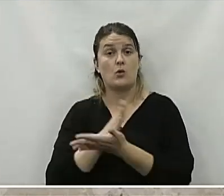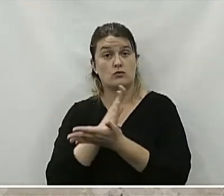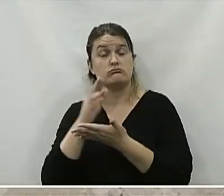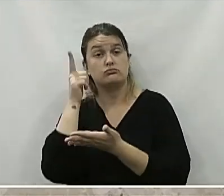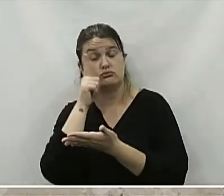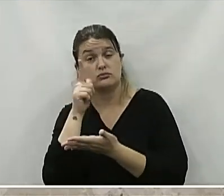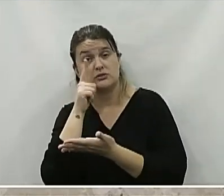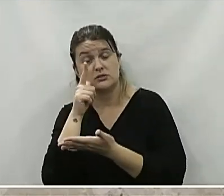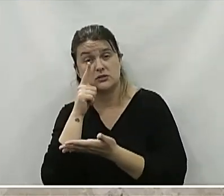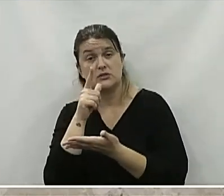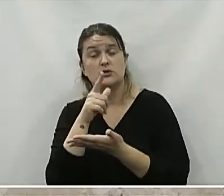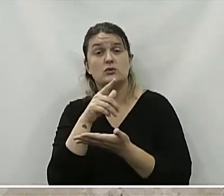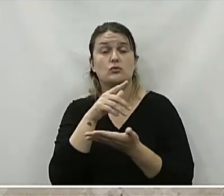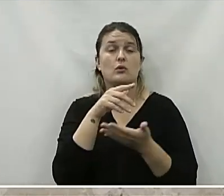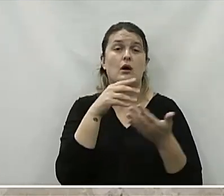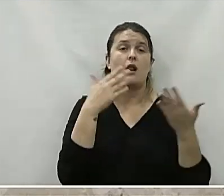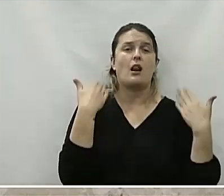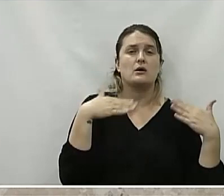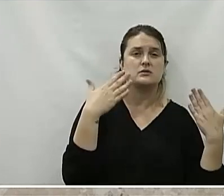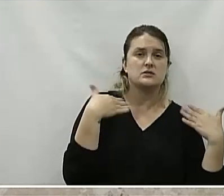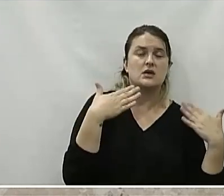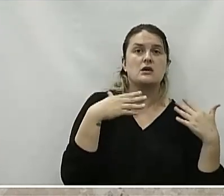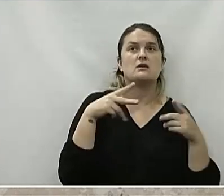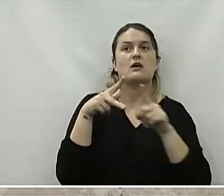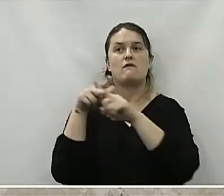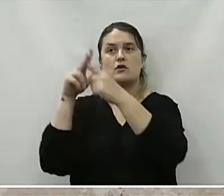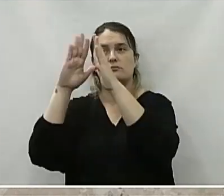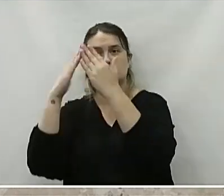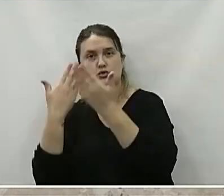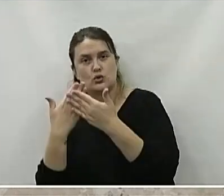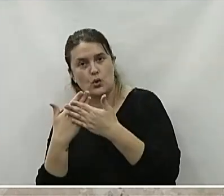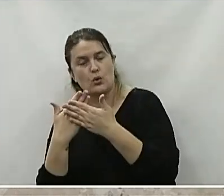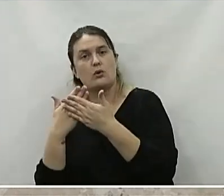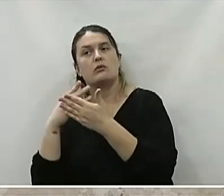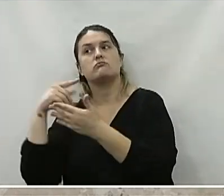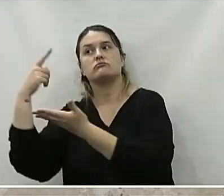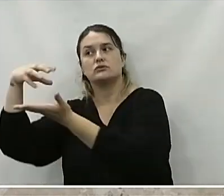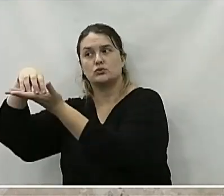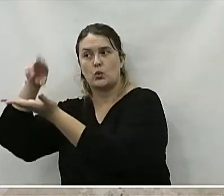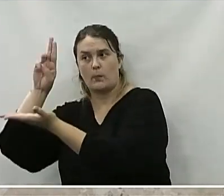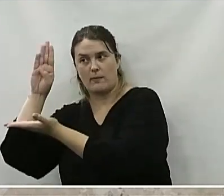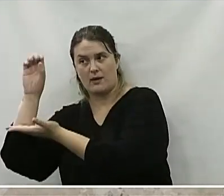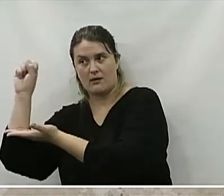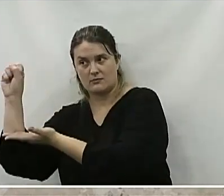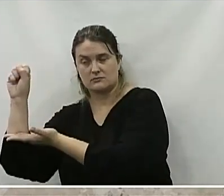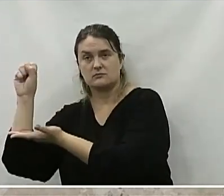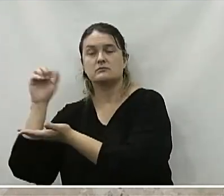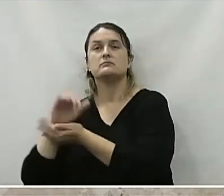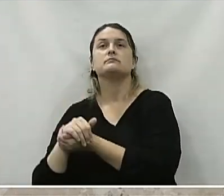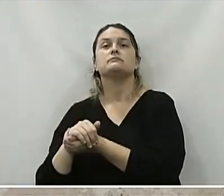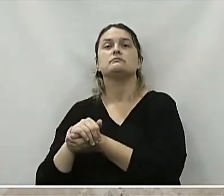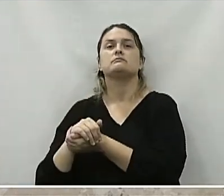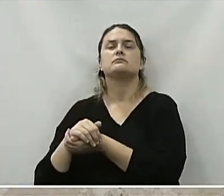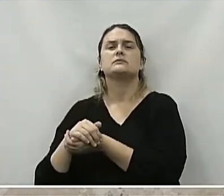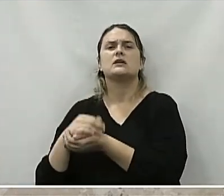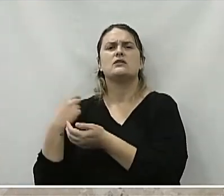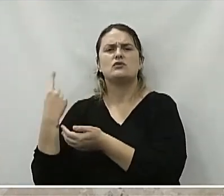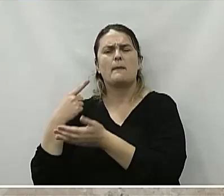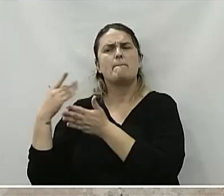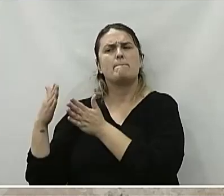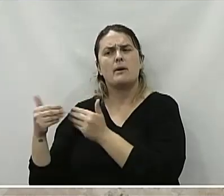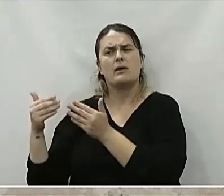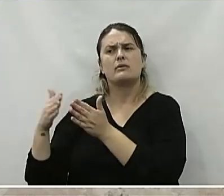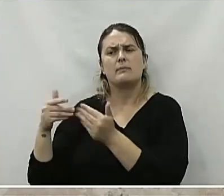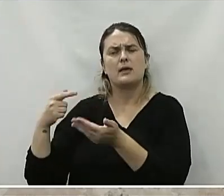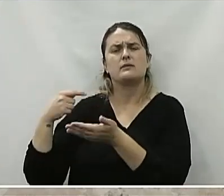conseguindo intermediar tanto a área de lazer, a reforma do CMEI, a reforma posteriormente da UBS do bairro São Brás, e ao qual nós viemos solicitando